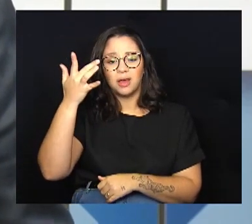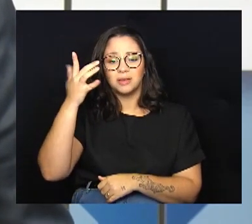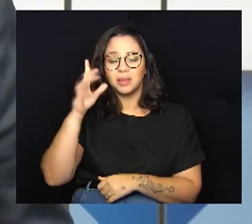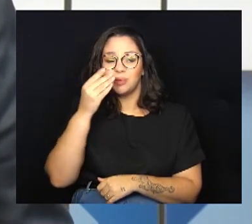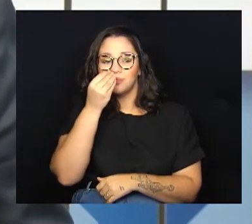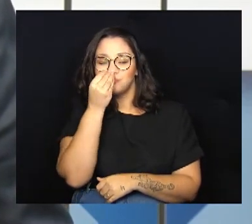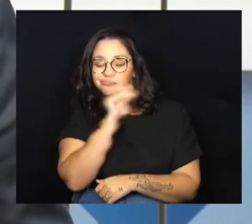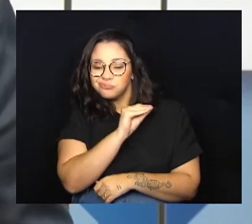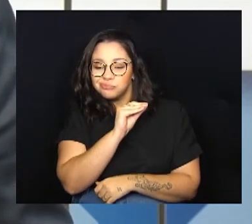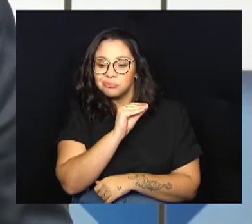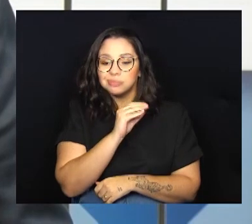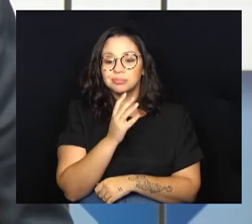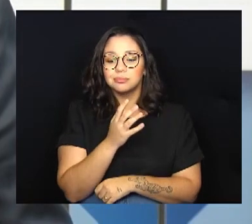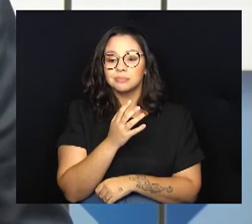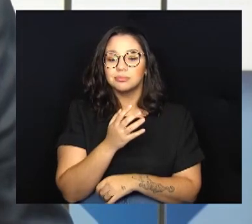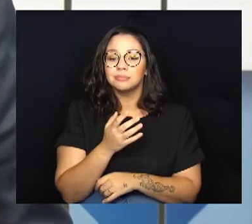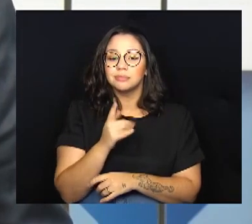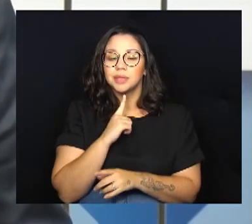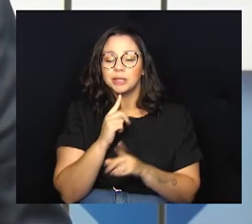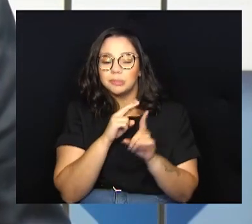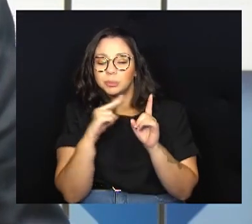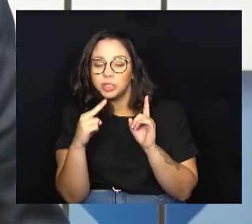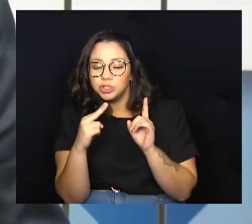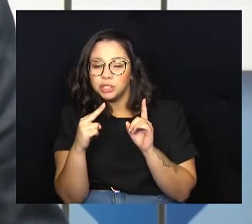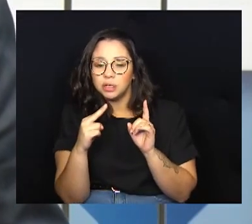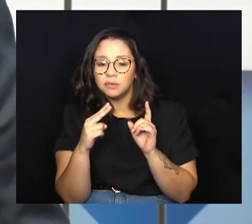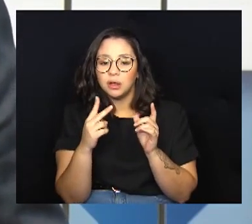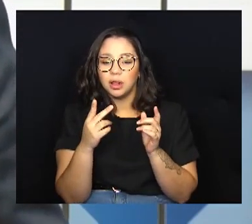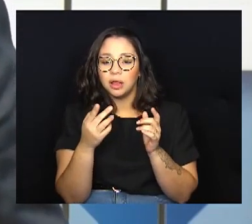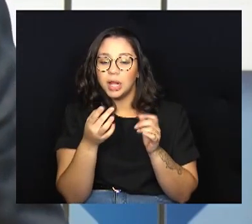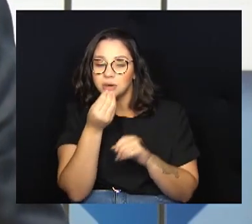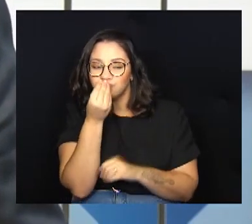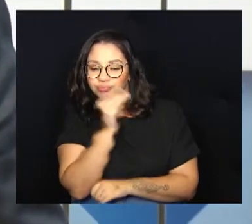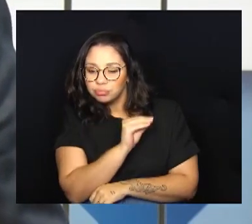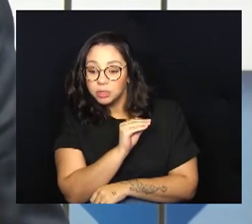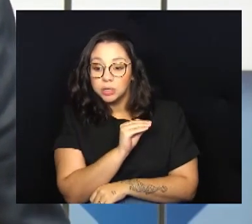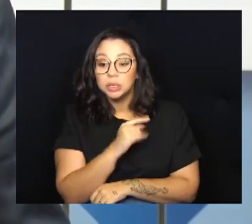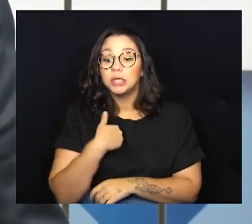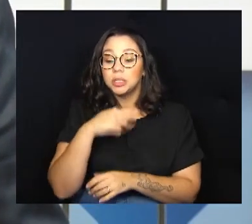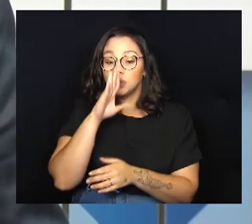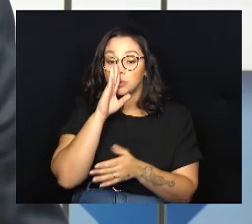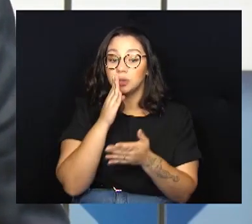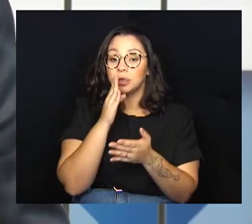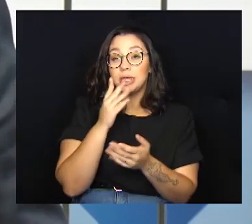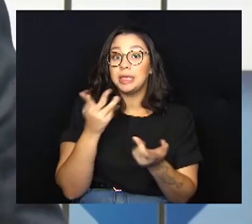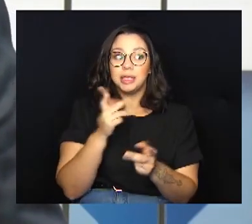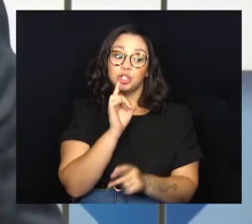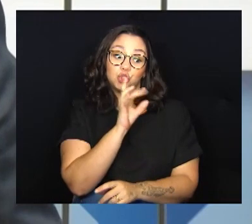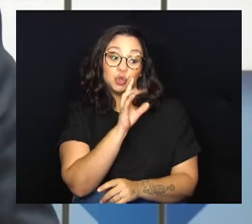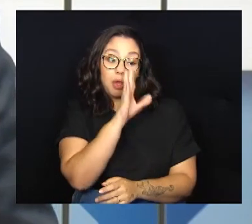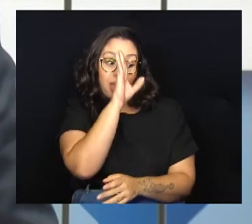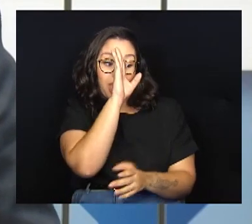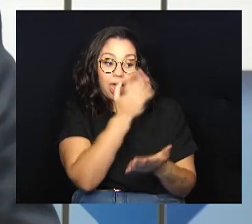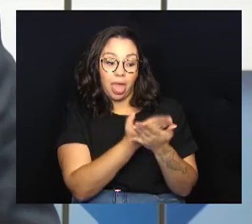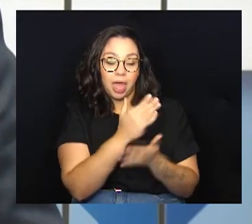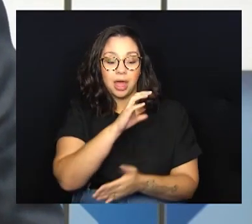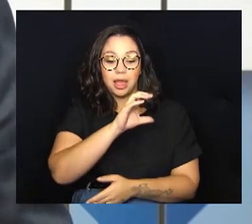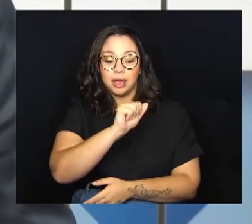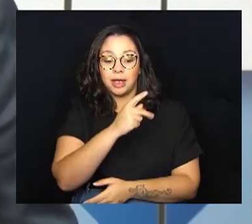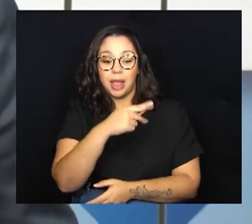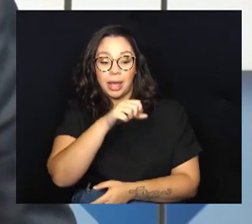um conjunto. Acho que a gente precisa trabalhar junto se a gente quiser ter sucesso nessa prevenção contra as drogas.